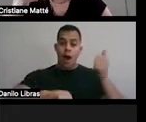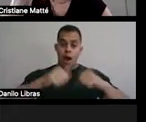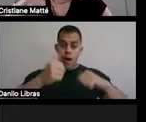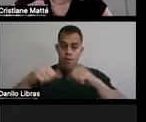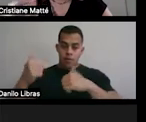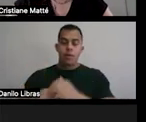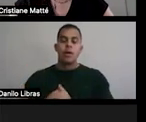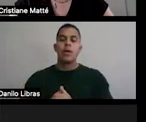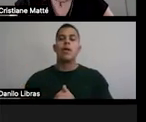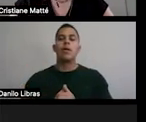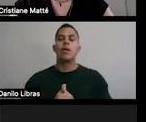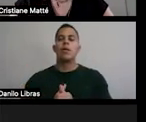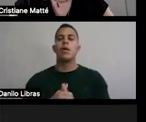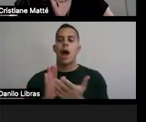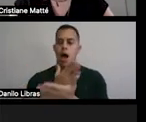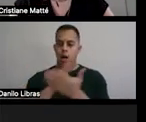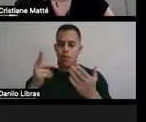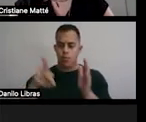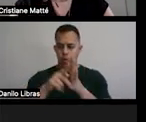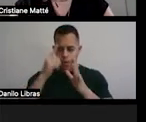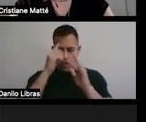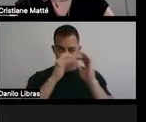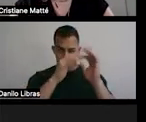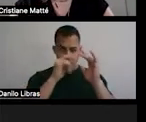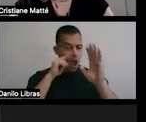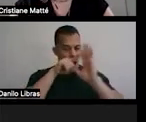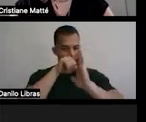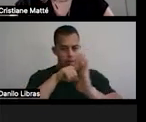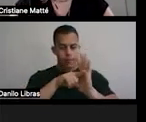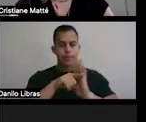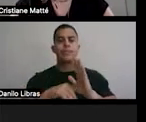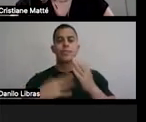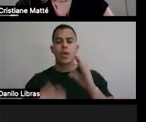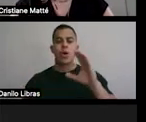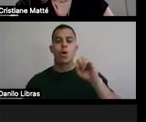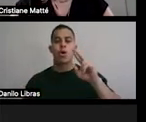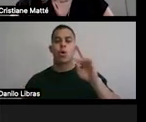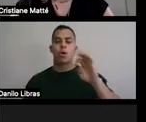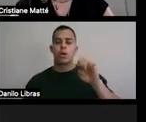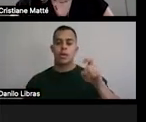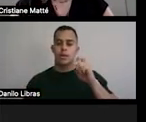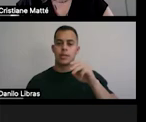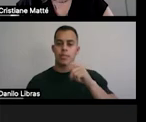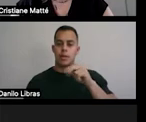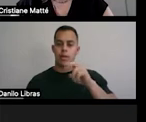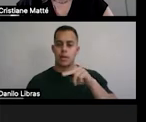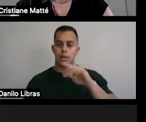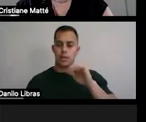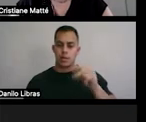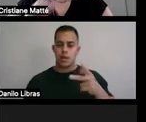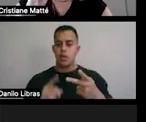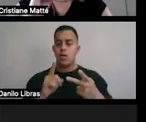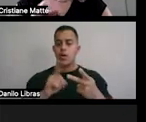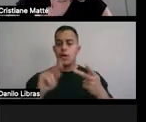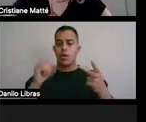gente vai pegar, então, algumas estruturas cerebrais, e a gente avaliou aqui o córtex parietal, o hipocampo, o estriado e o